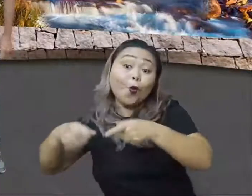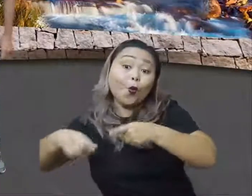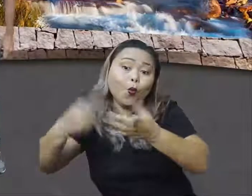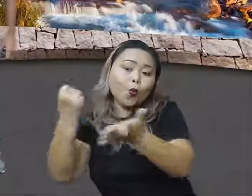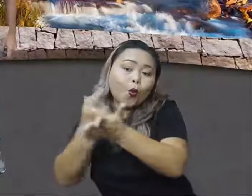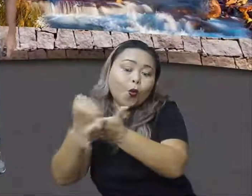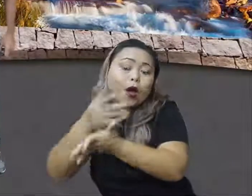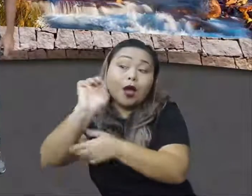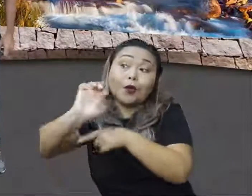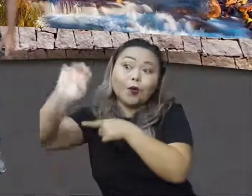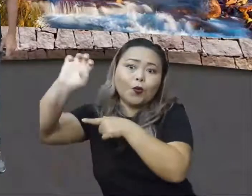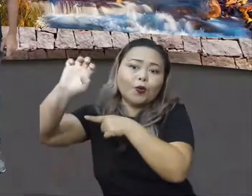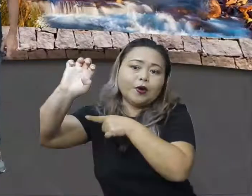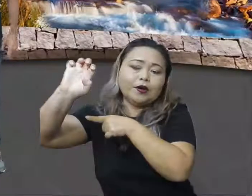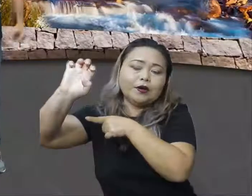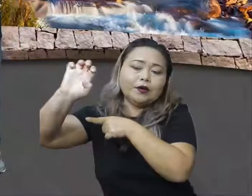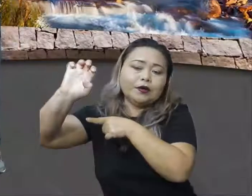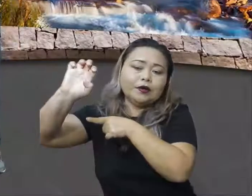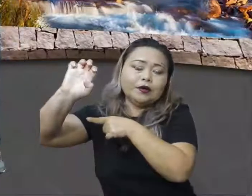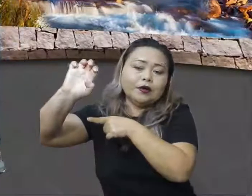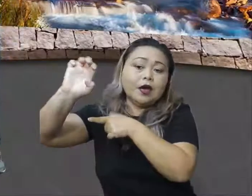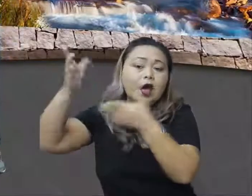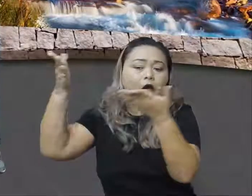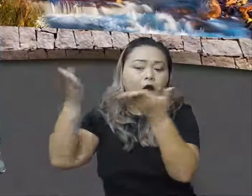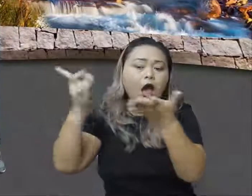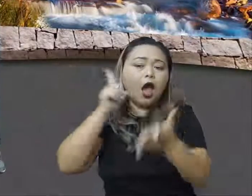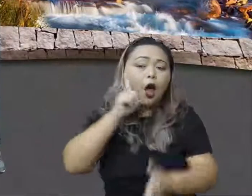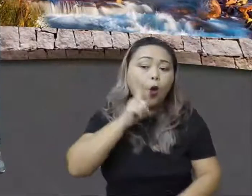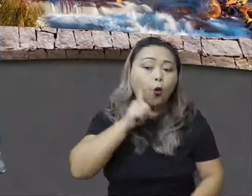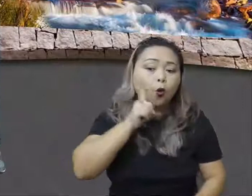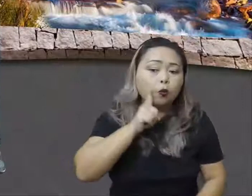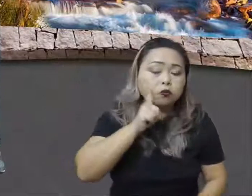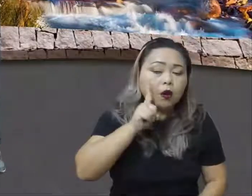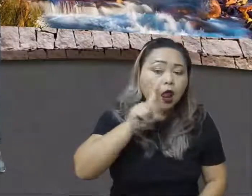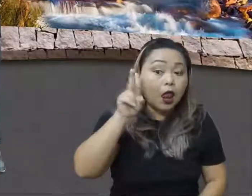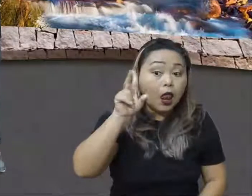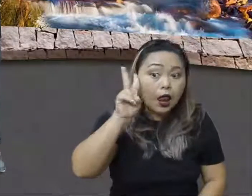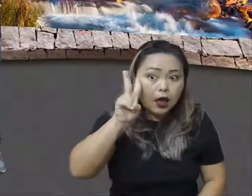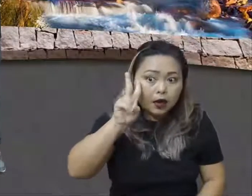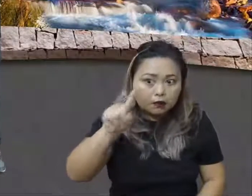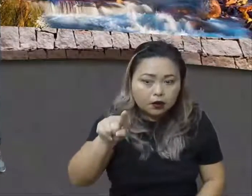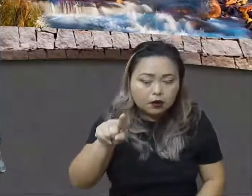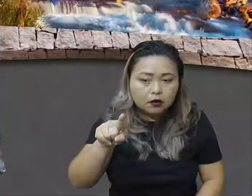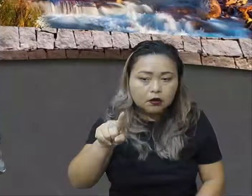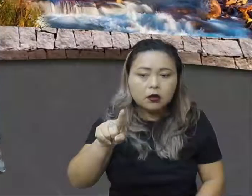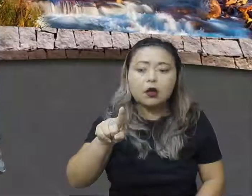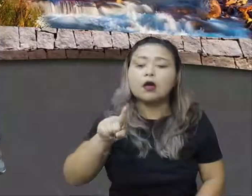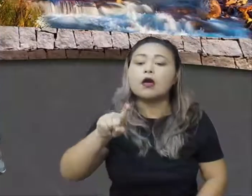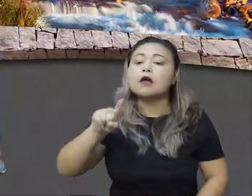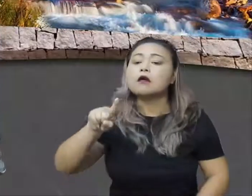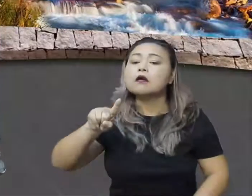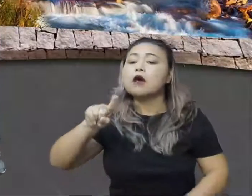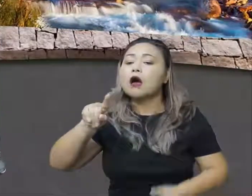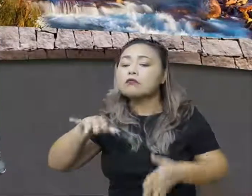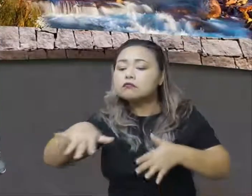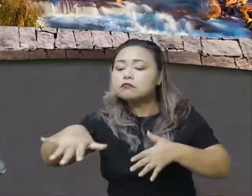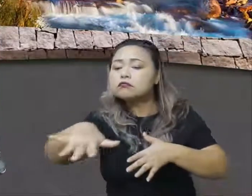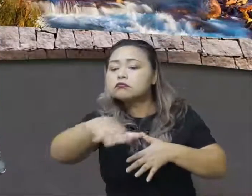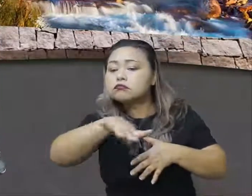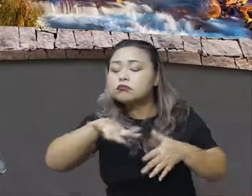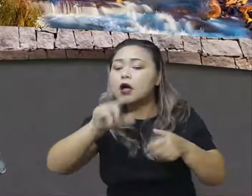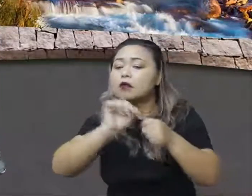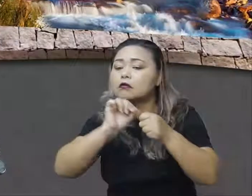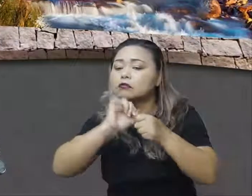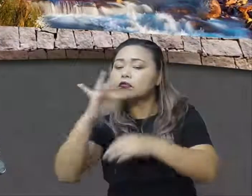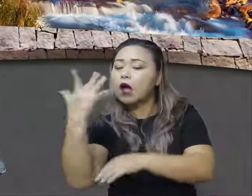na Europa, agora nos Estados Unidos. Lembra bem, meio ambiente muitas vezes vem com